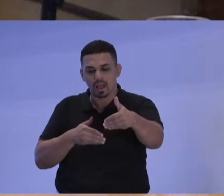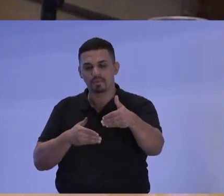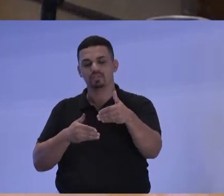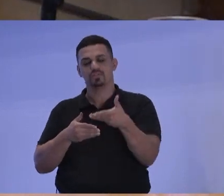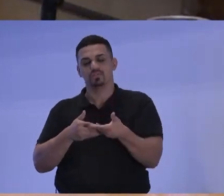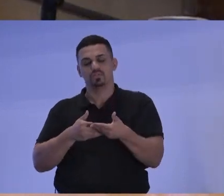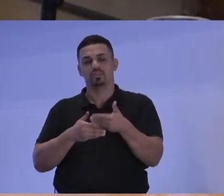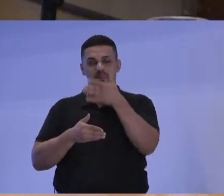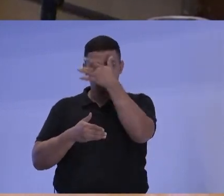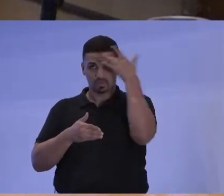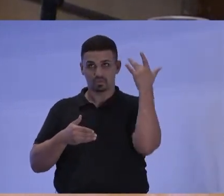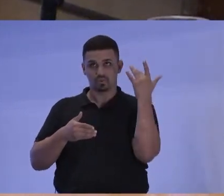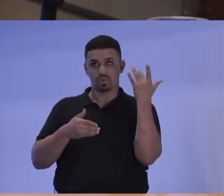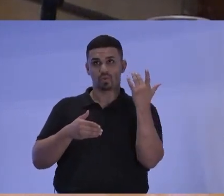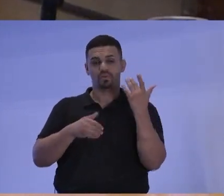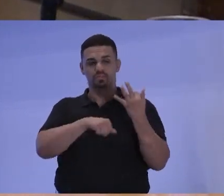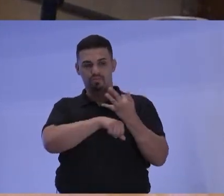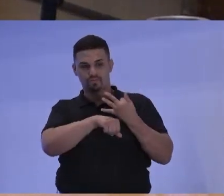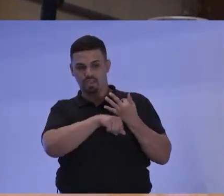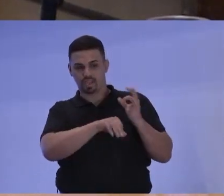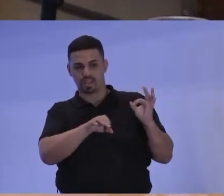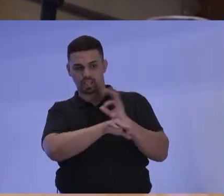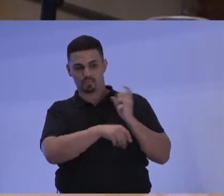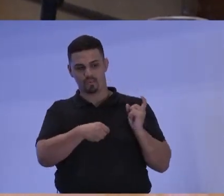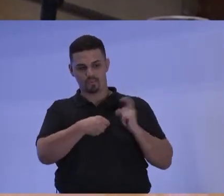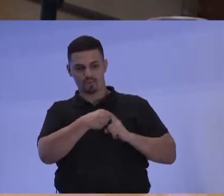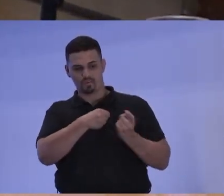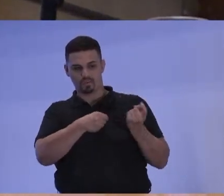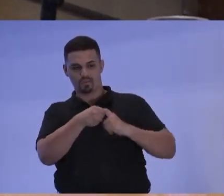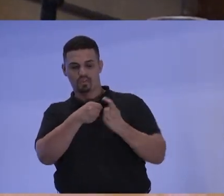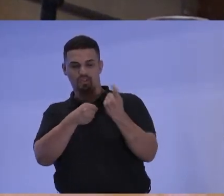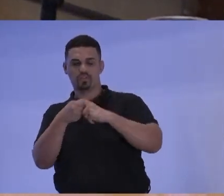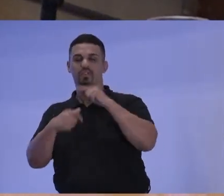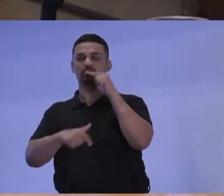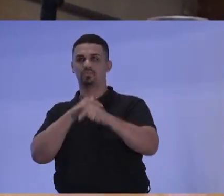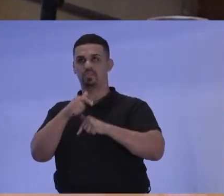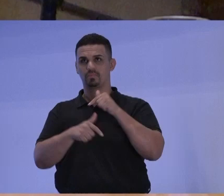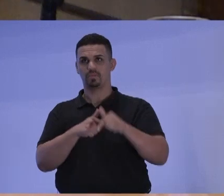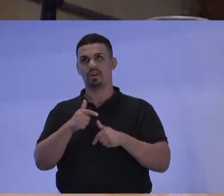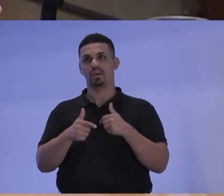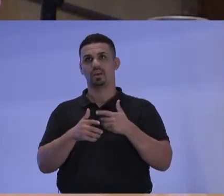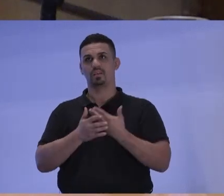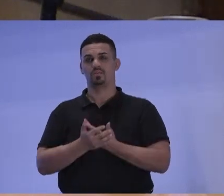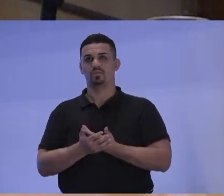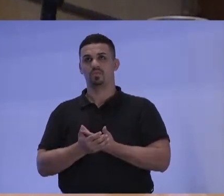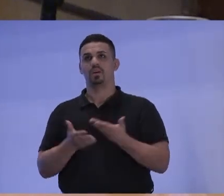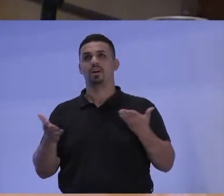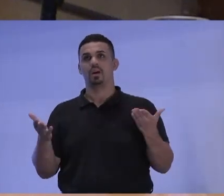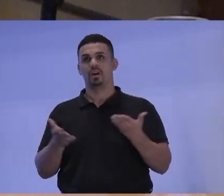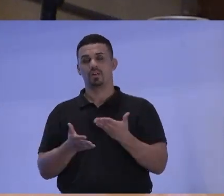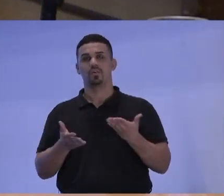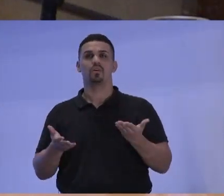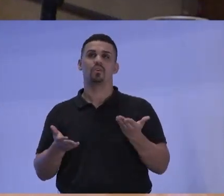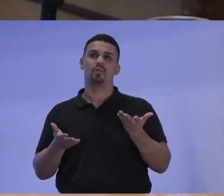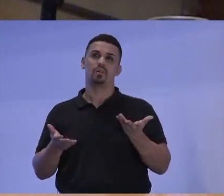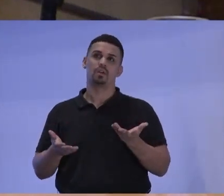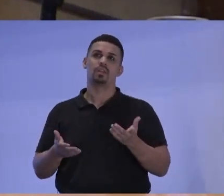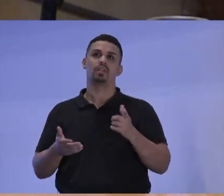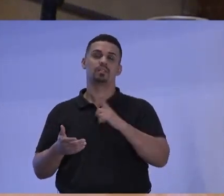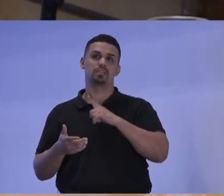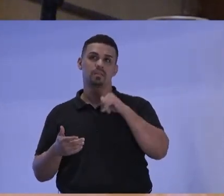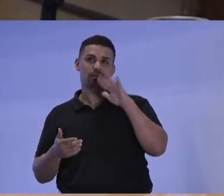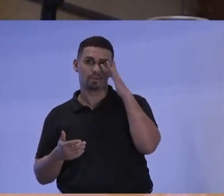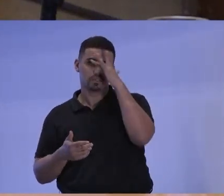já retornaram das férias, né? Estão agora vamos poder contar com um maior número de